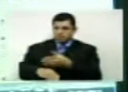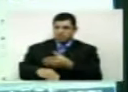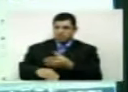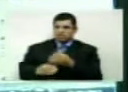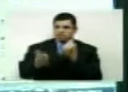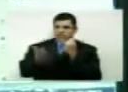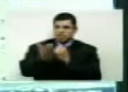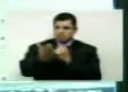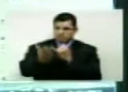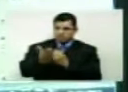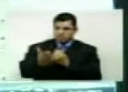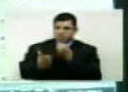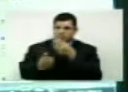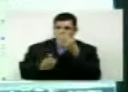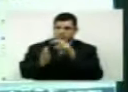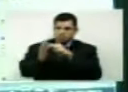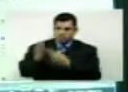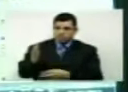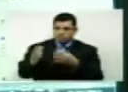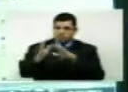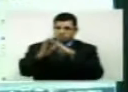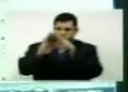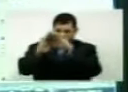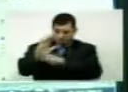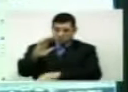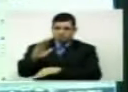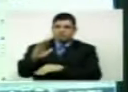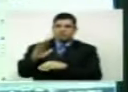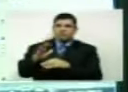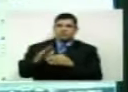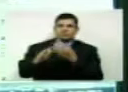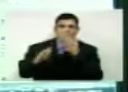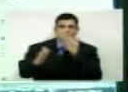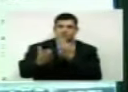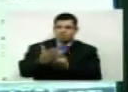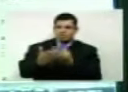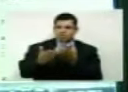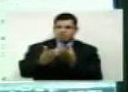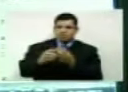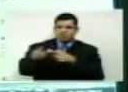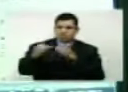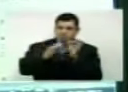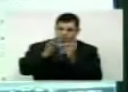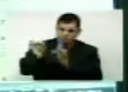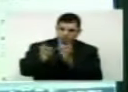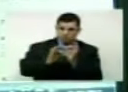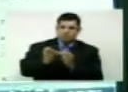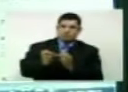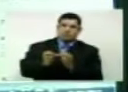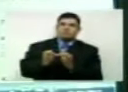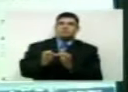com impostos, a queda foi drástica, absurda,